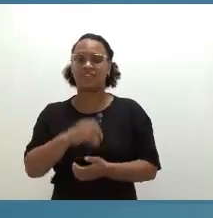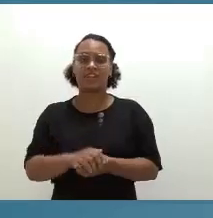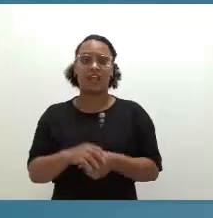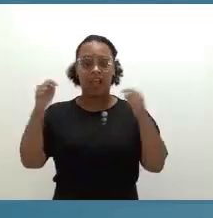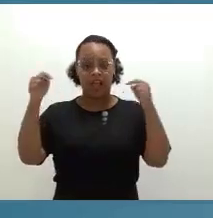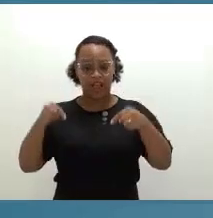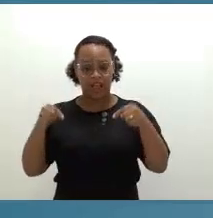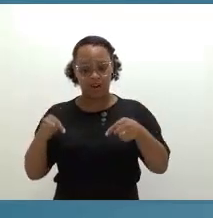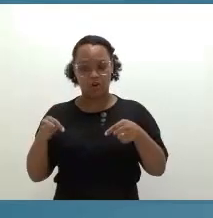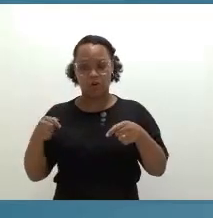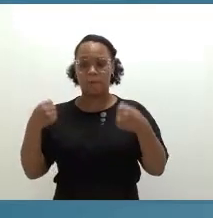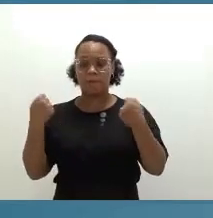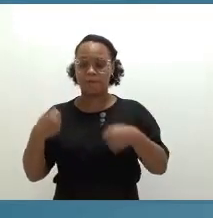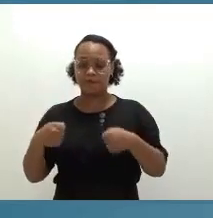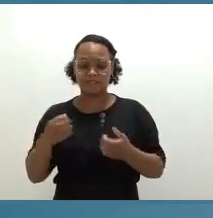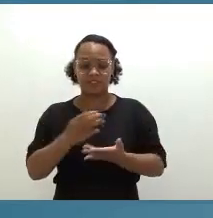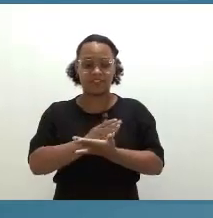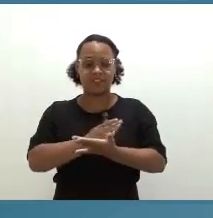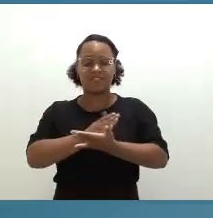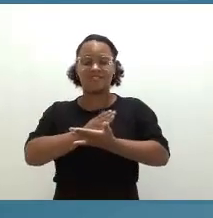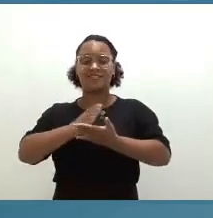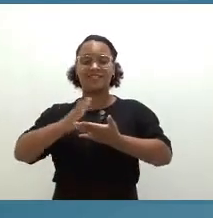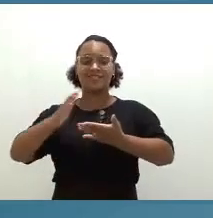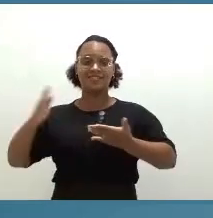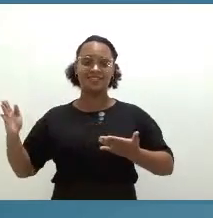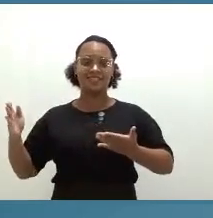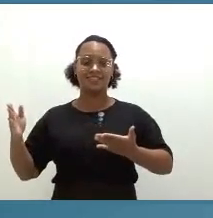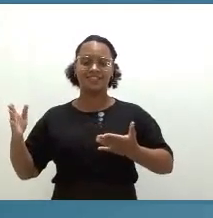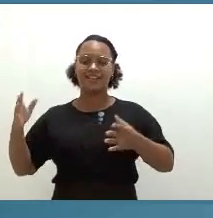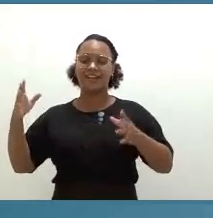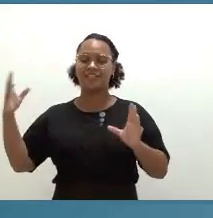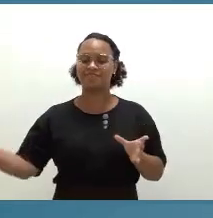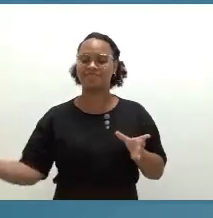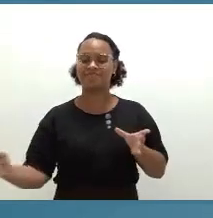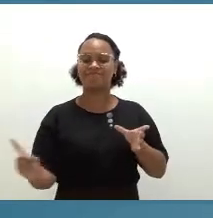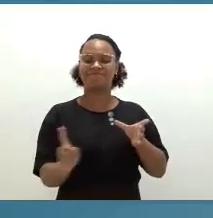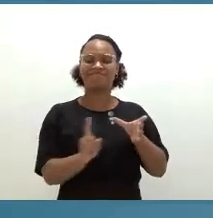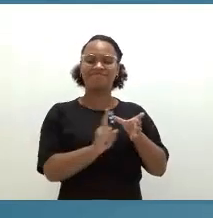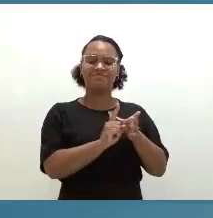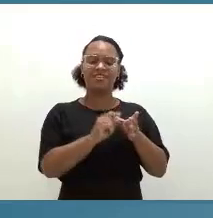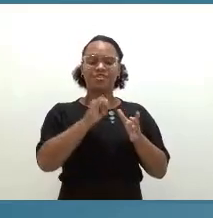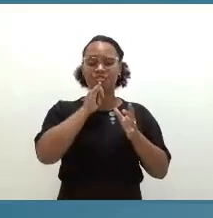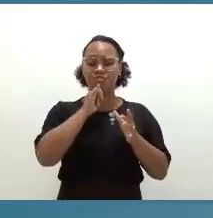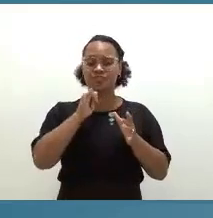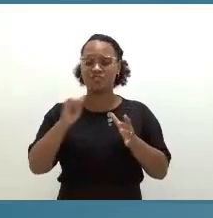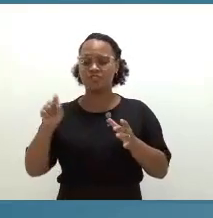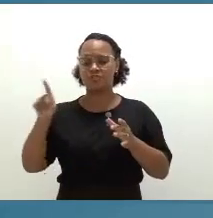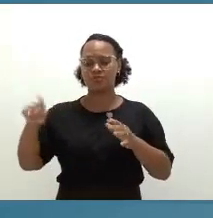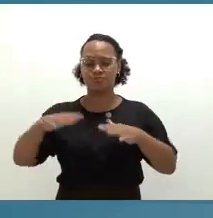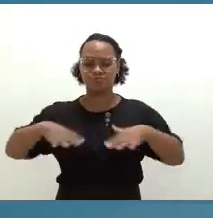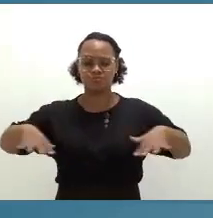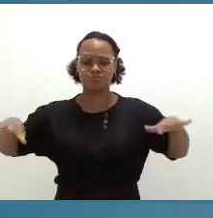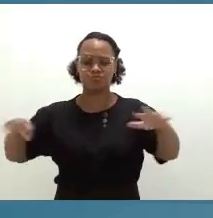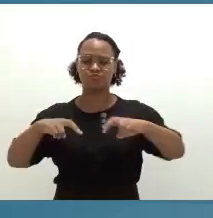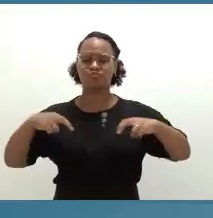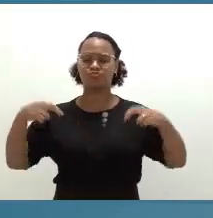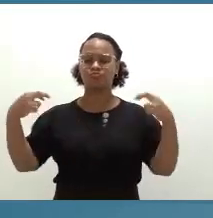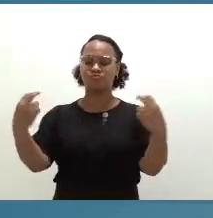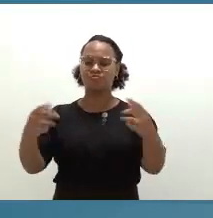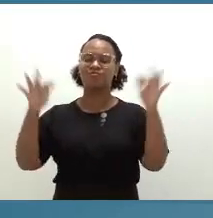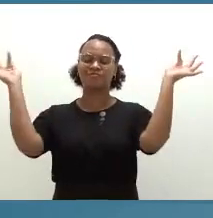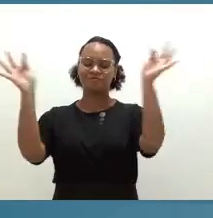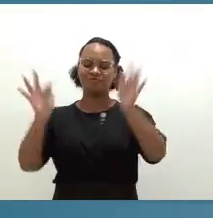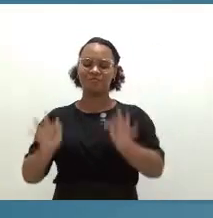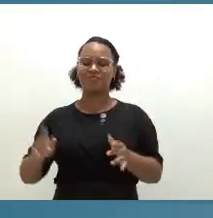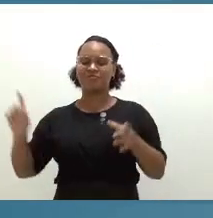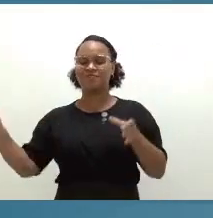era para ter iniciado isso, acolhendo e dizendo que todos nós estamos muito felizes com Vossa Excelência